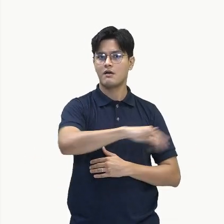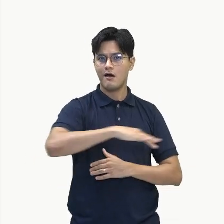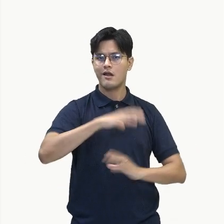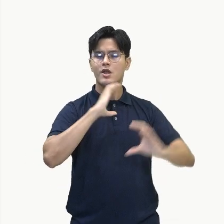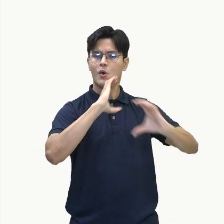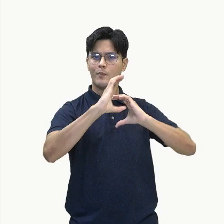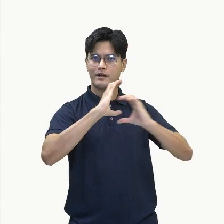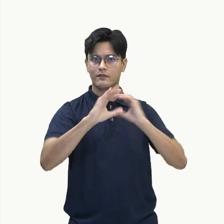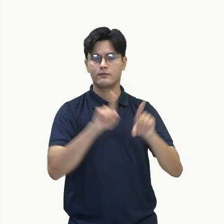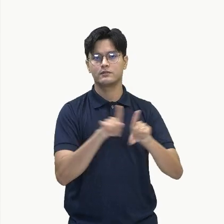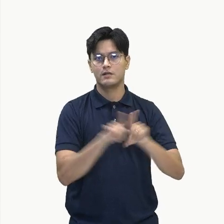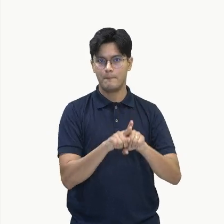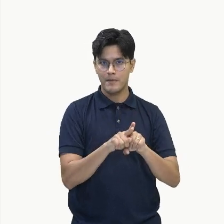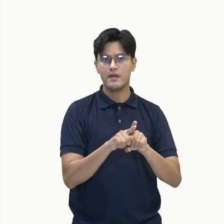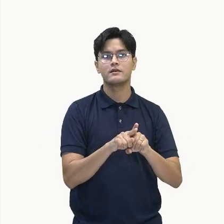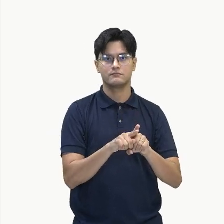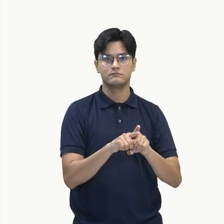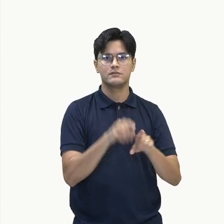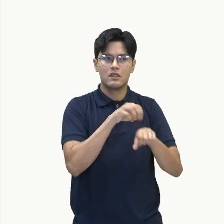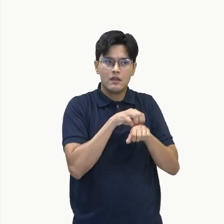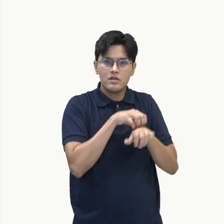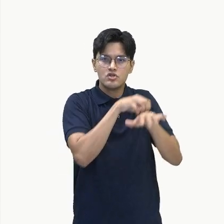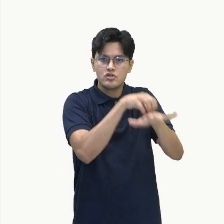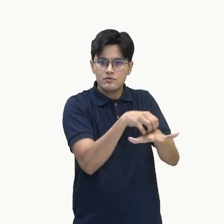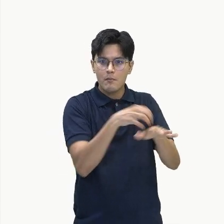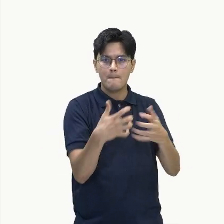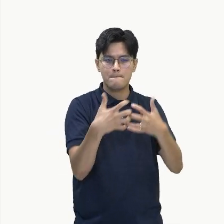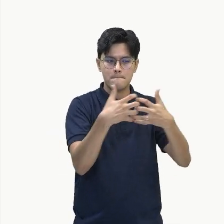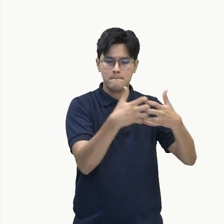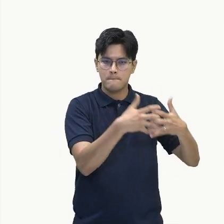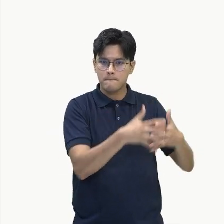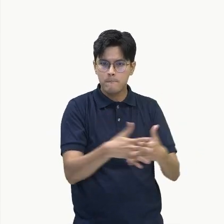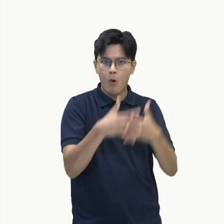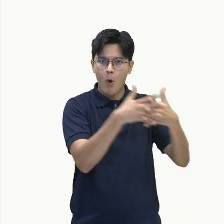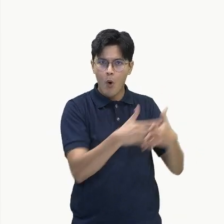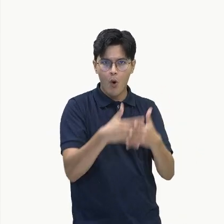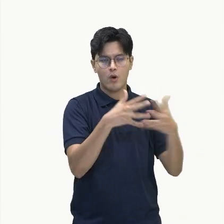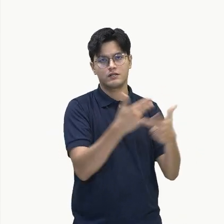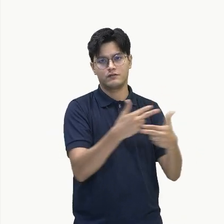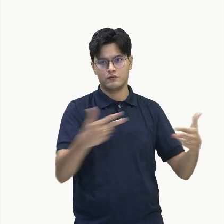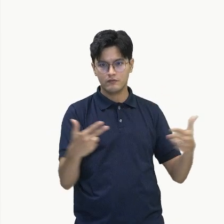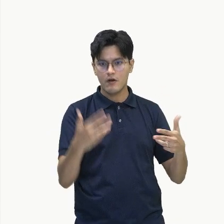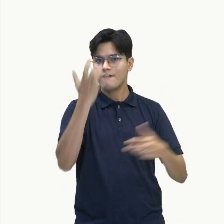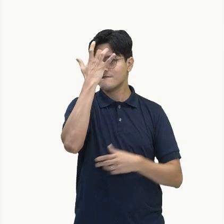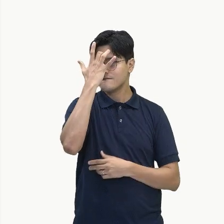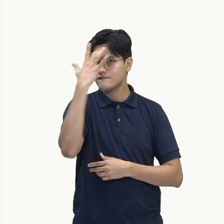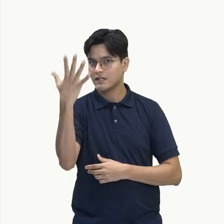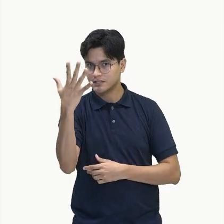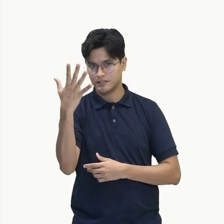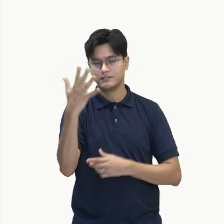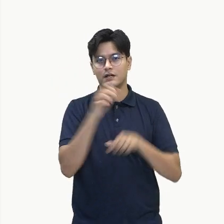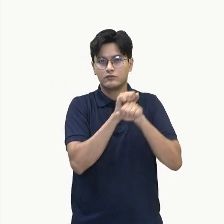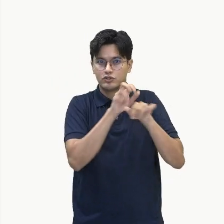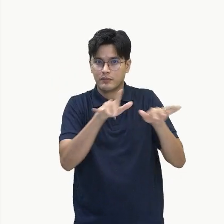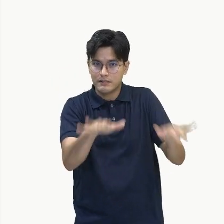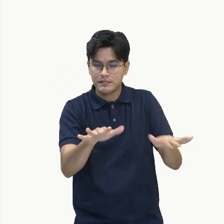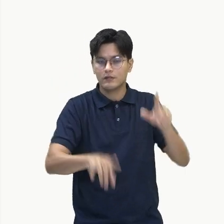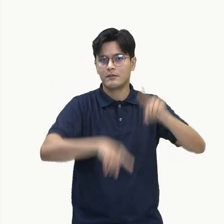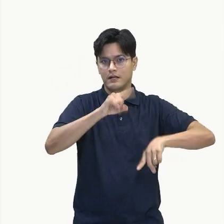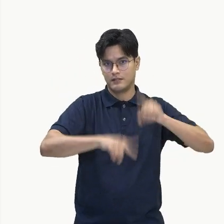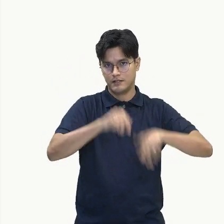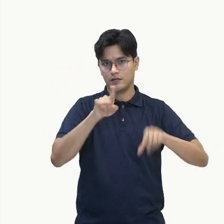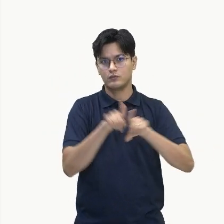as distâncias no comércio, facilitou a circulação de mercadorias, facilitou a circulação de pessoas,